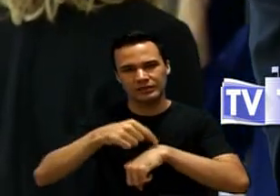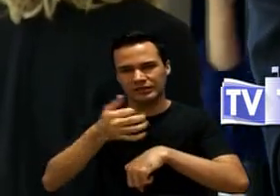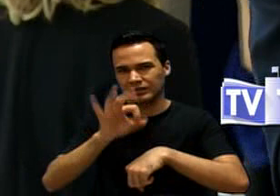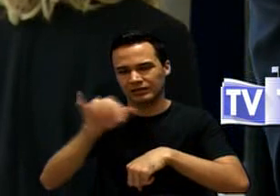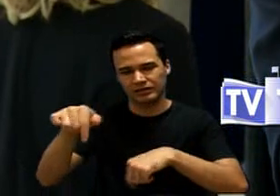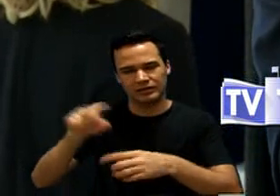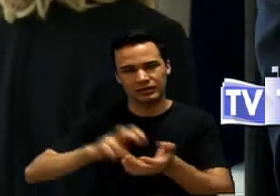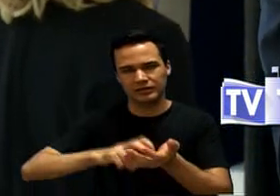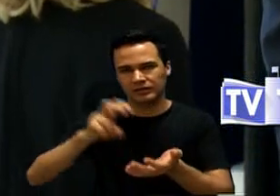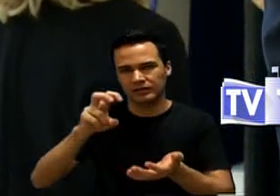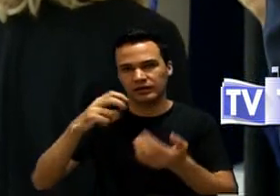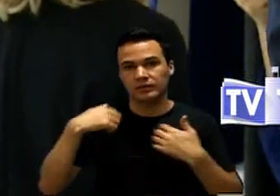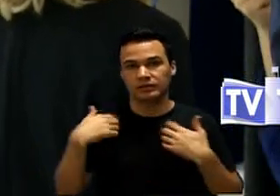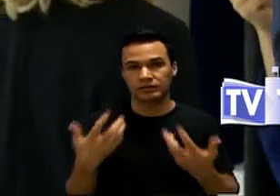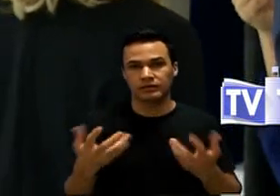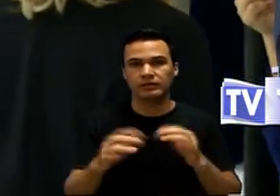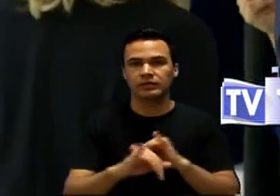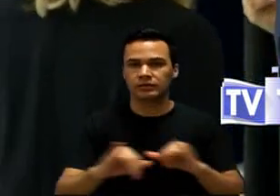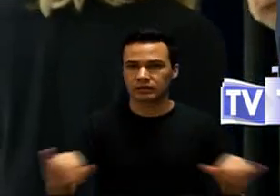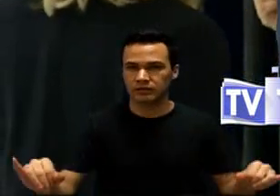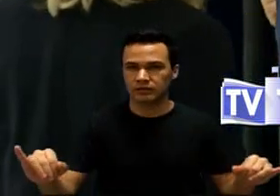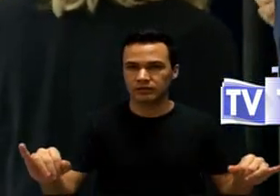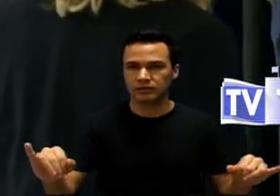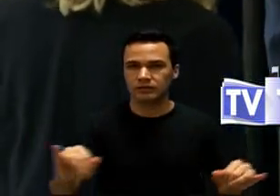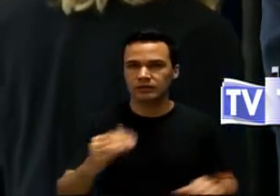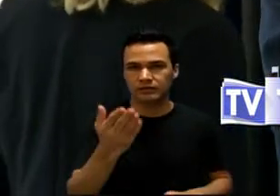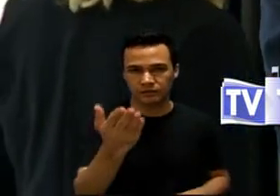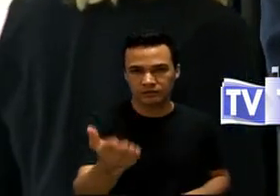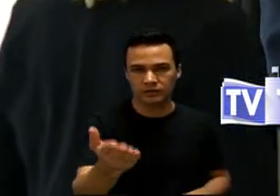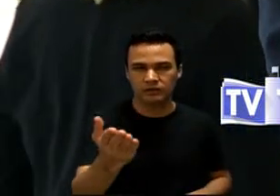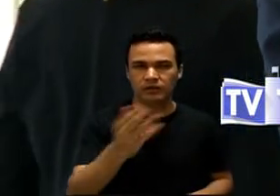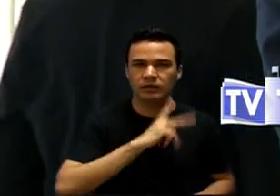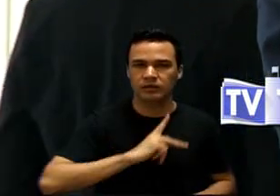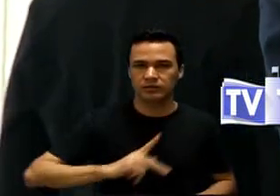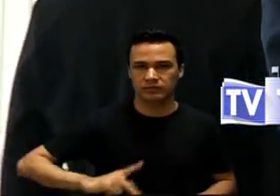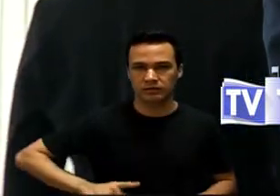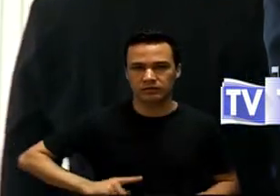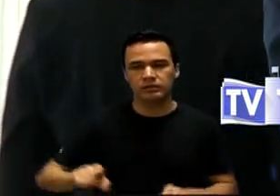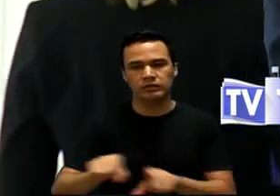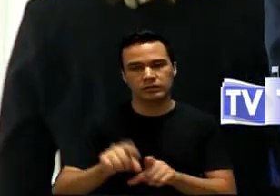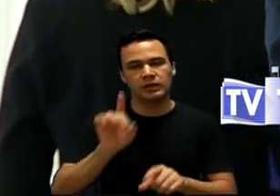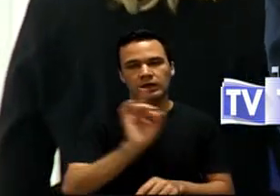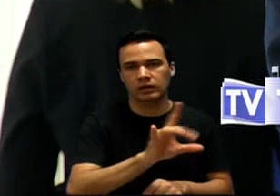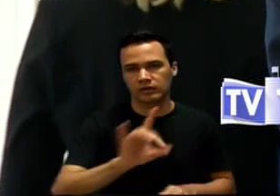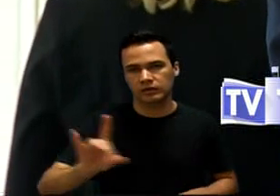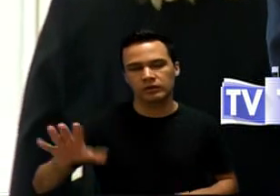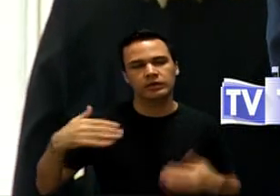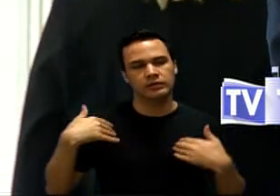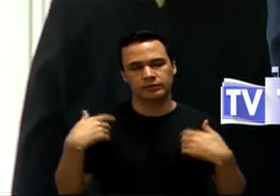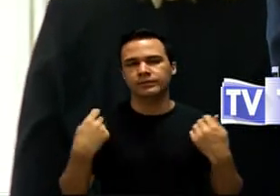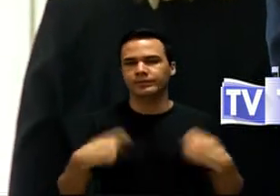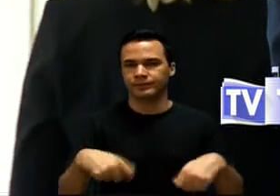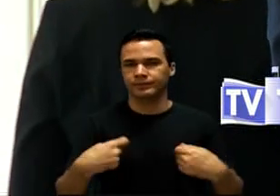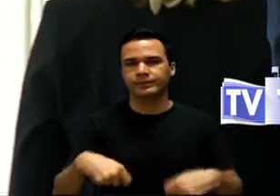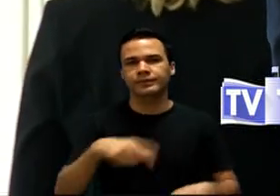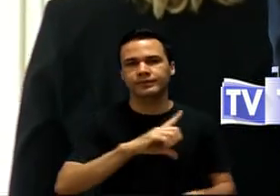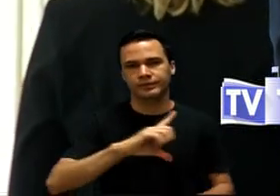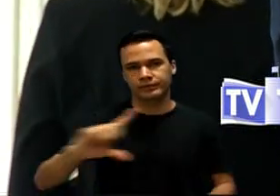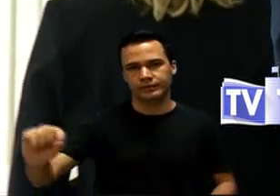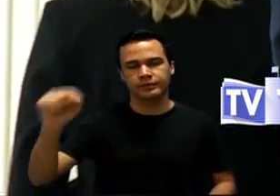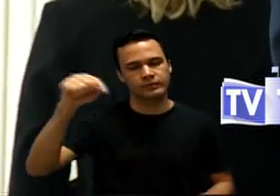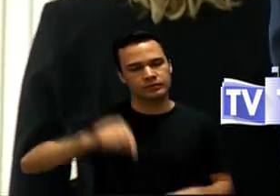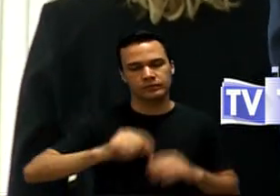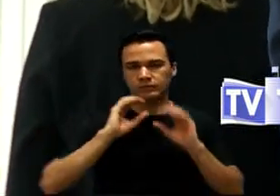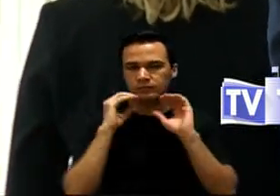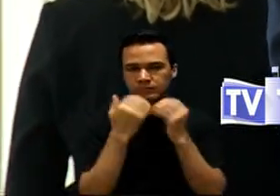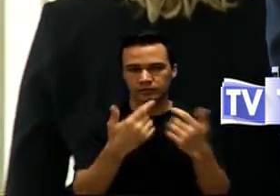manhã. Então, eu quero comunicar a Vossa Excelência, à mesa e aos demais colegas, a minha necessidade de me ausentar do